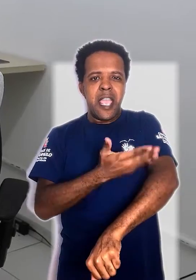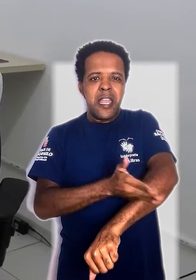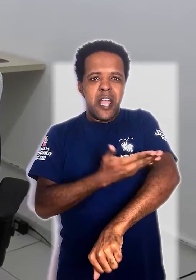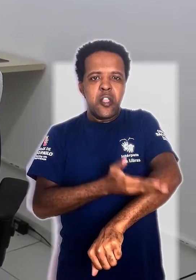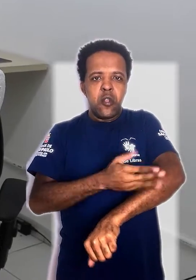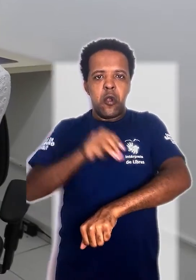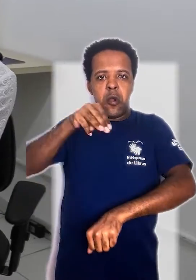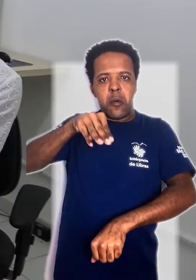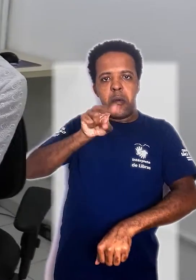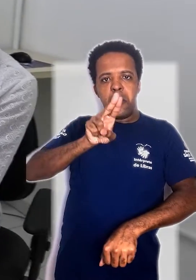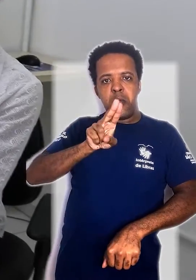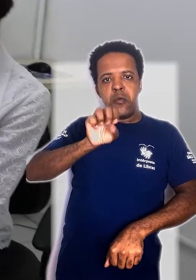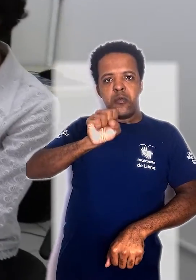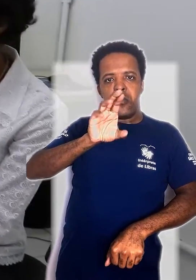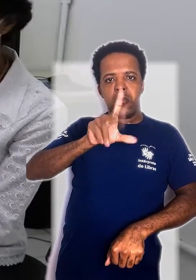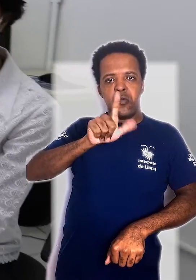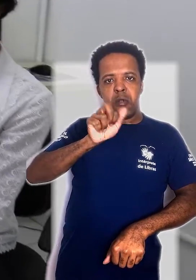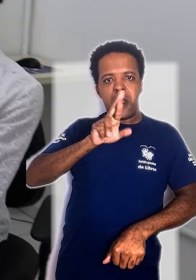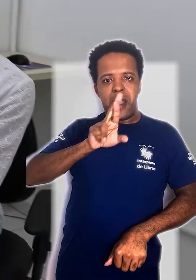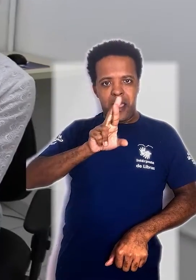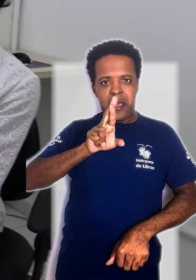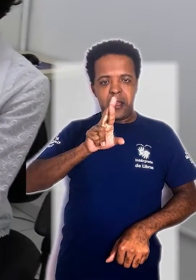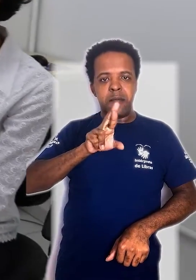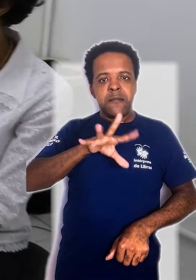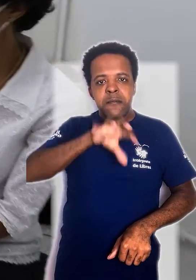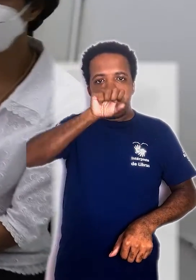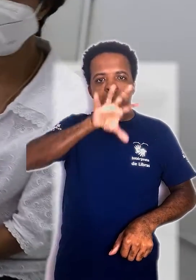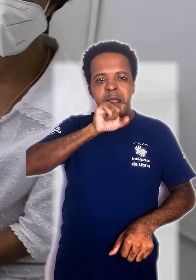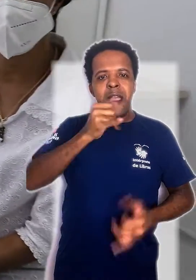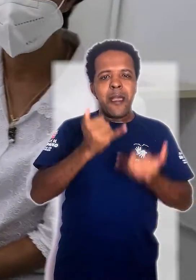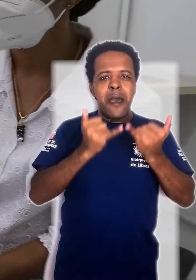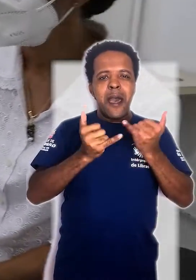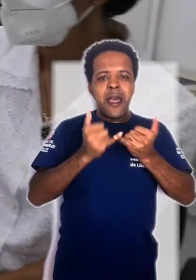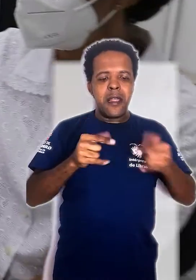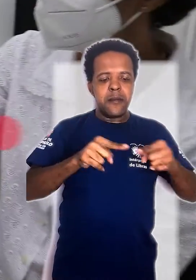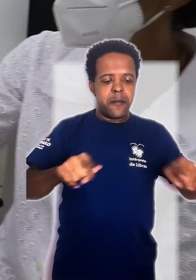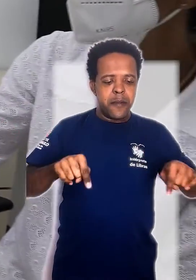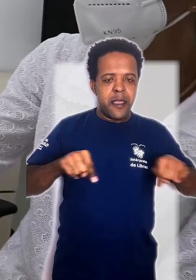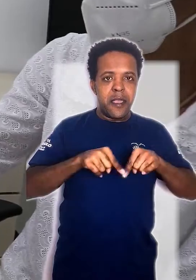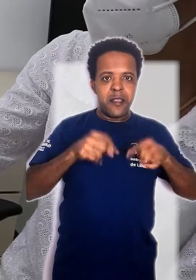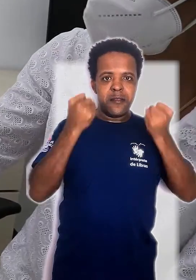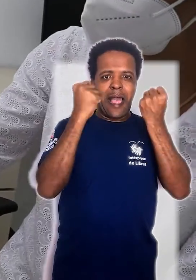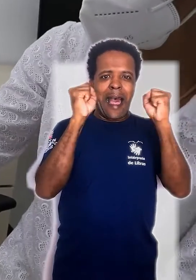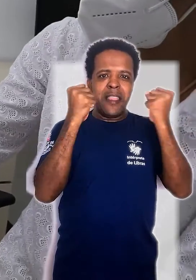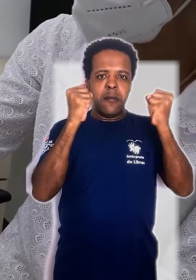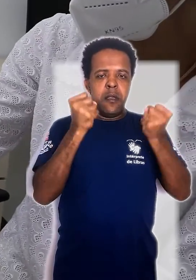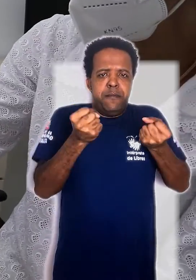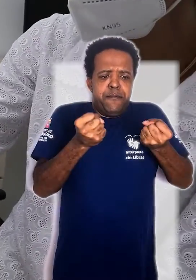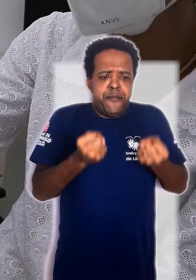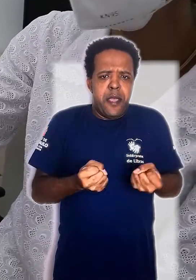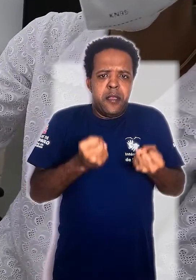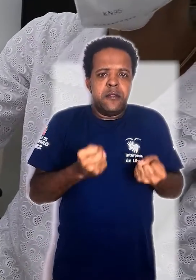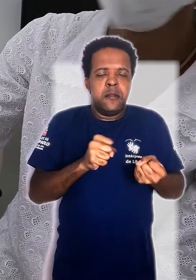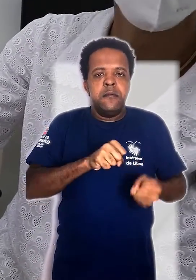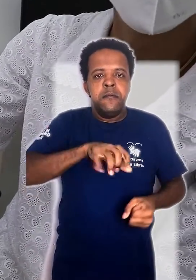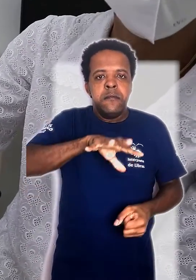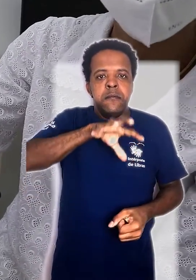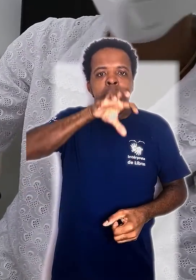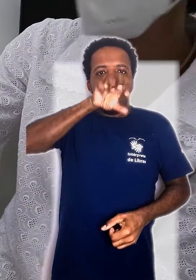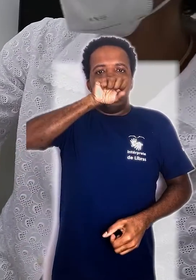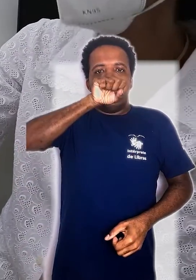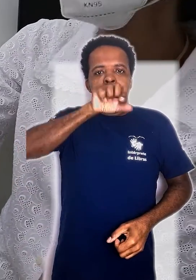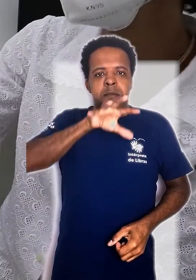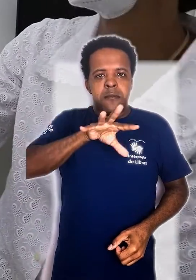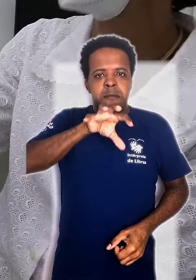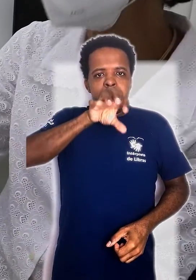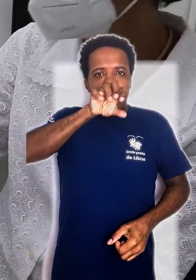muscular respiratório, ele funciona como se fosse um peso de uma academia, imprimindo uma resistência a toda vez que eu inspiro e com